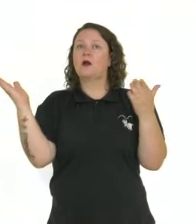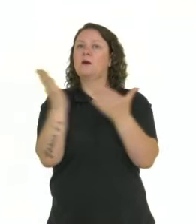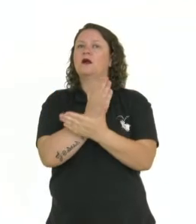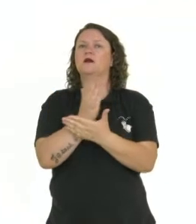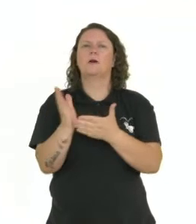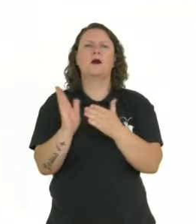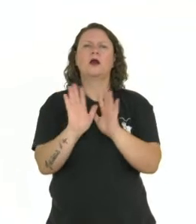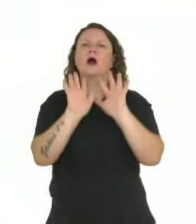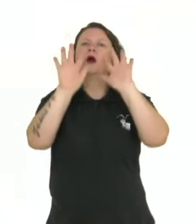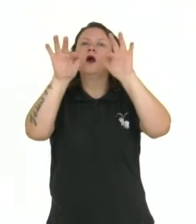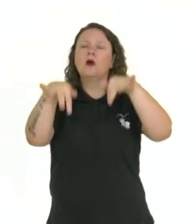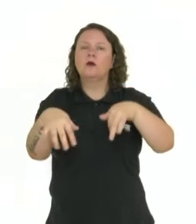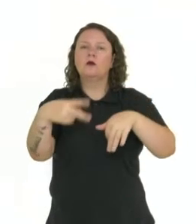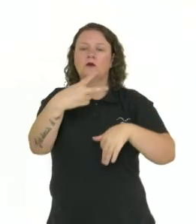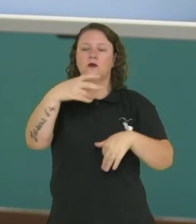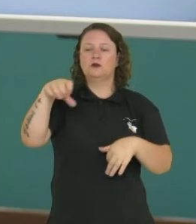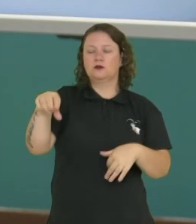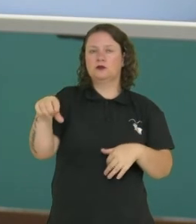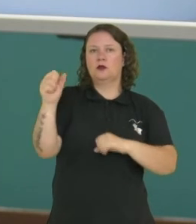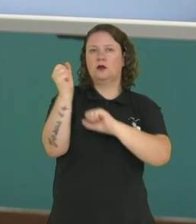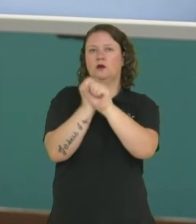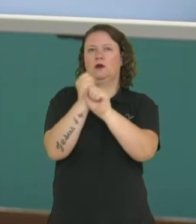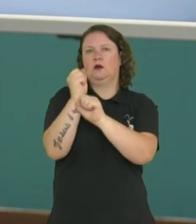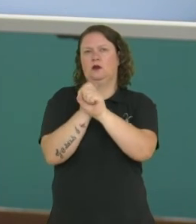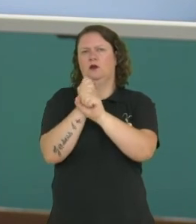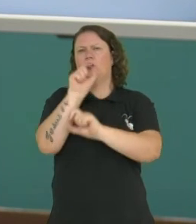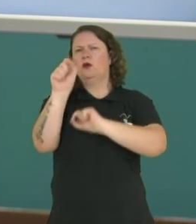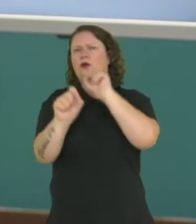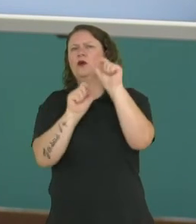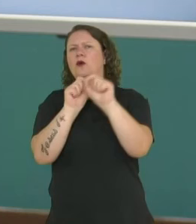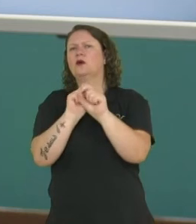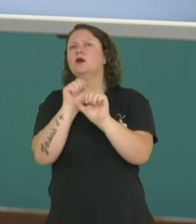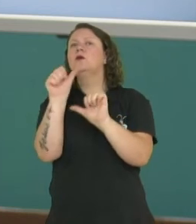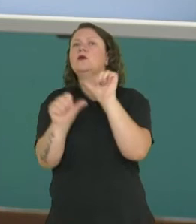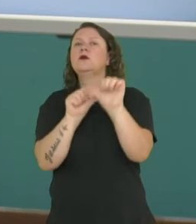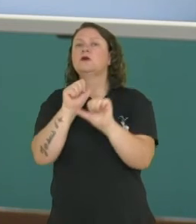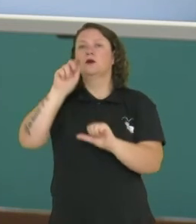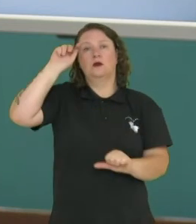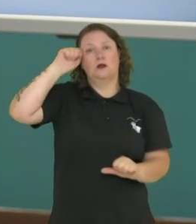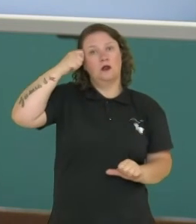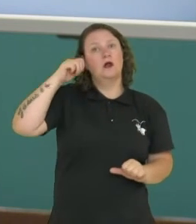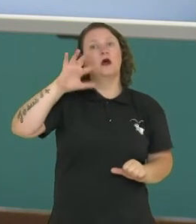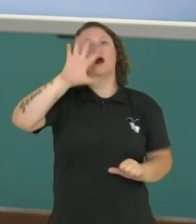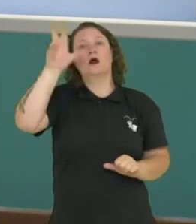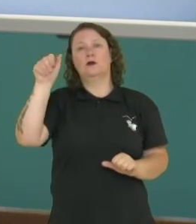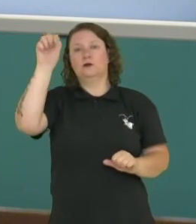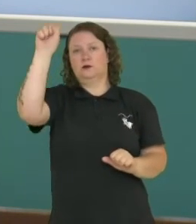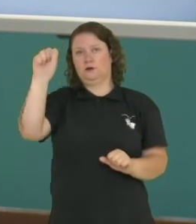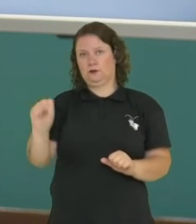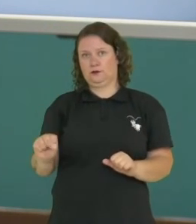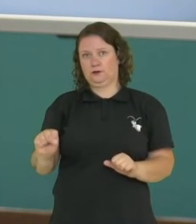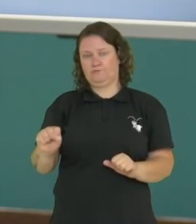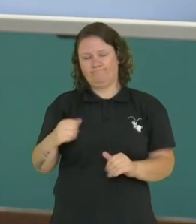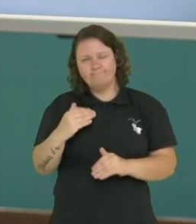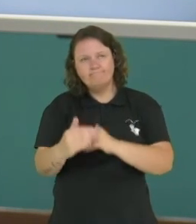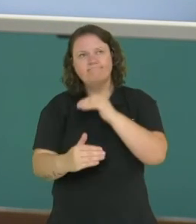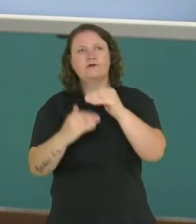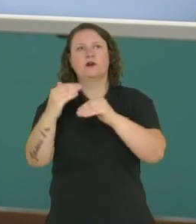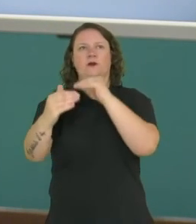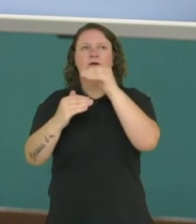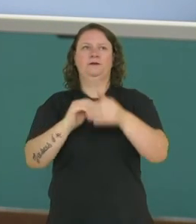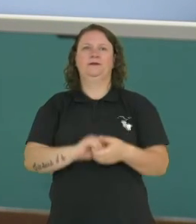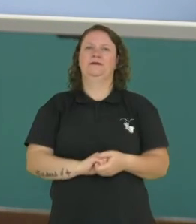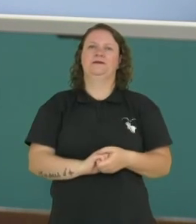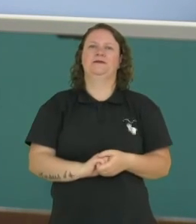que mudou na África do Sul desde então? Vem mudando aos poucos a sociedade, mas ainda é um processo, tá bom? Muito